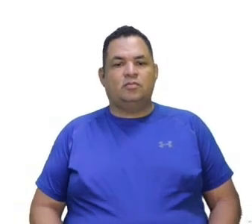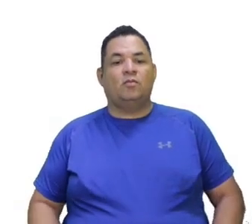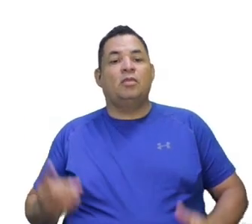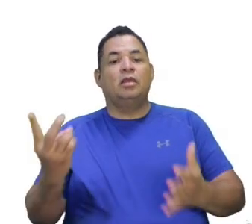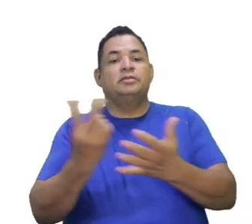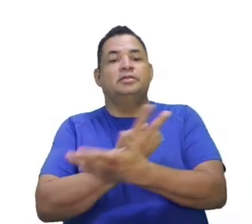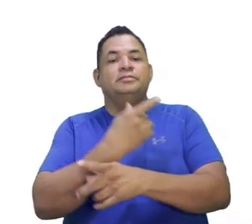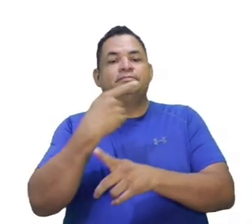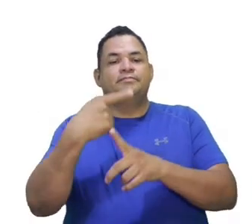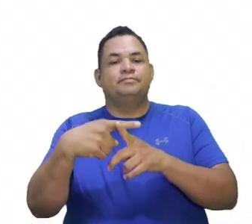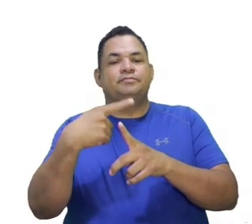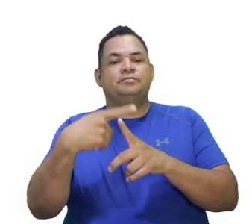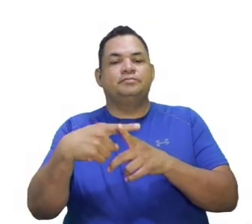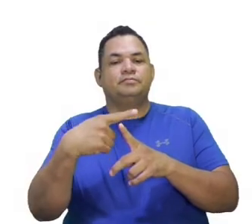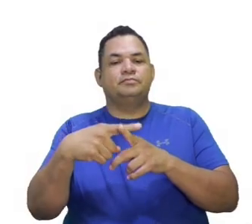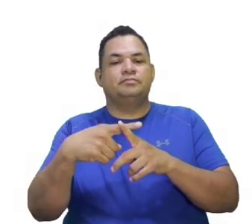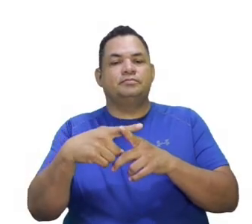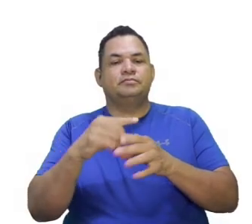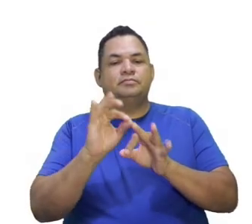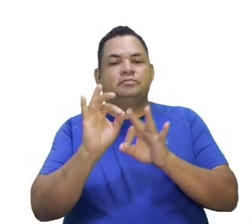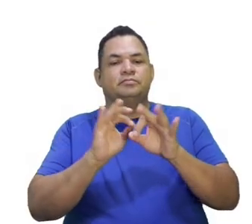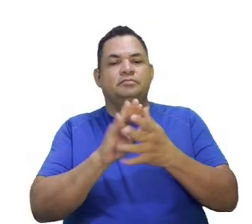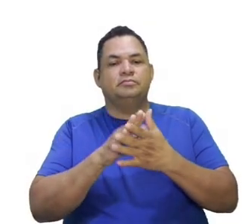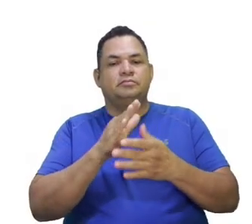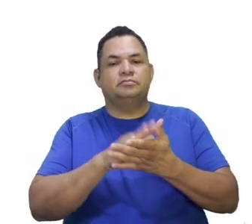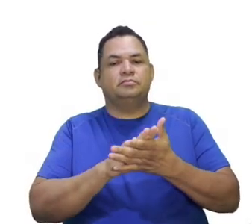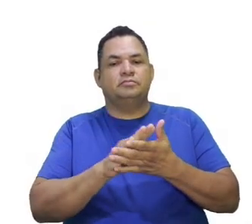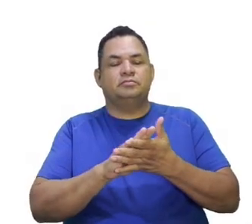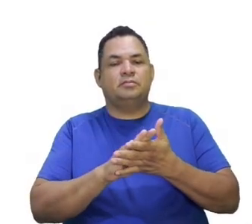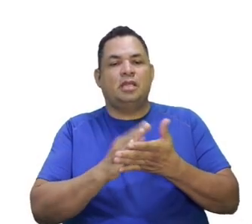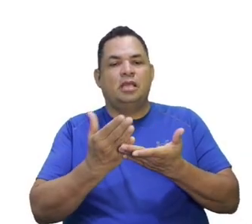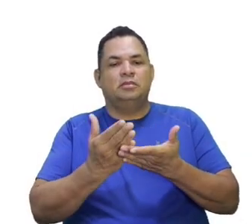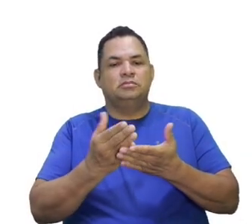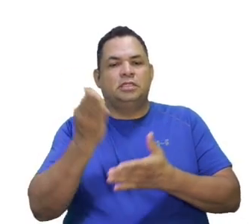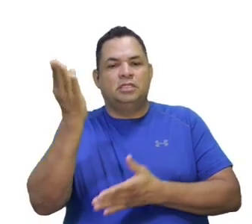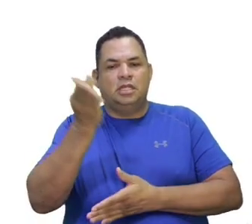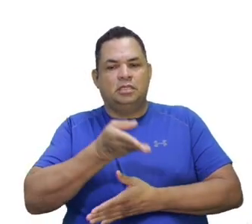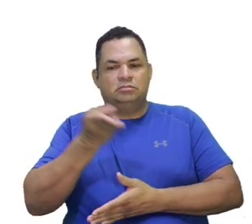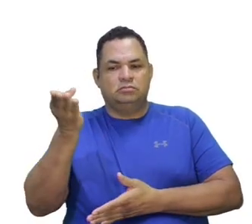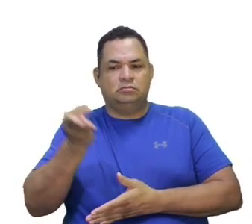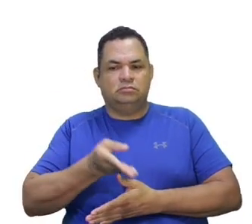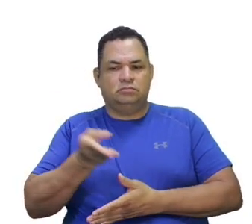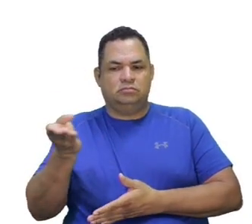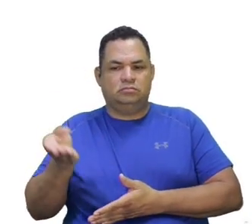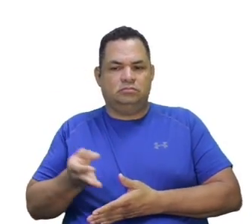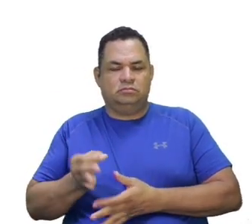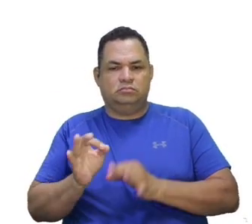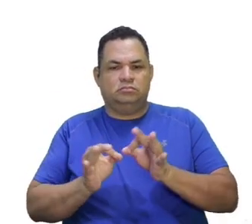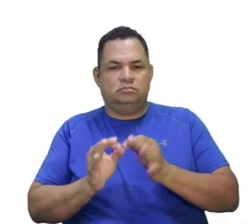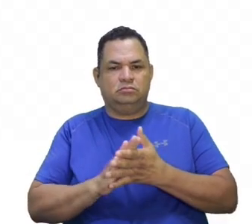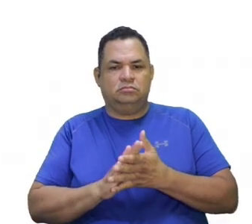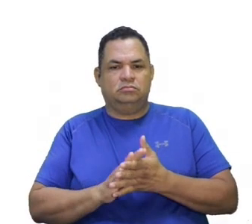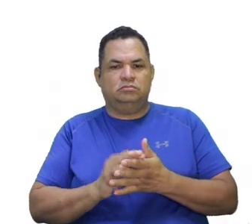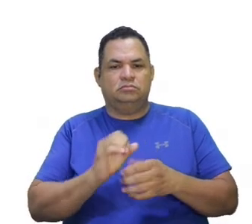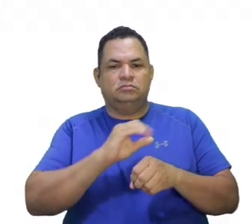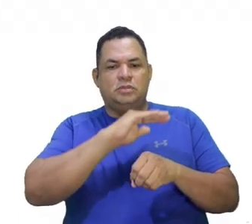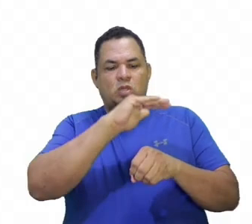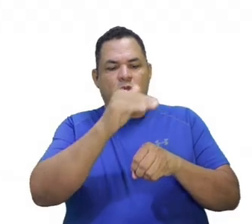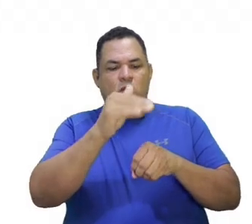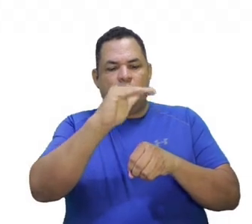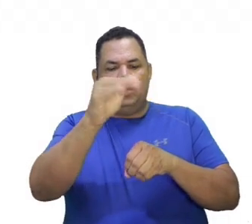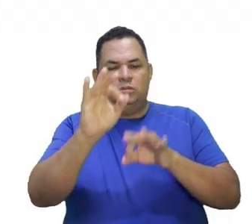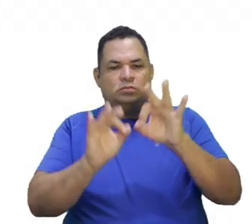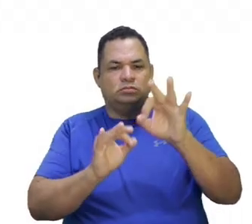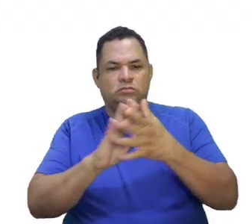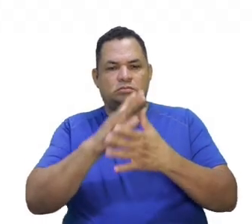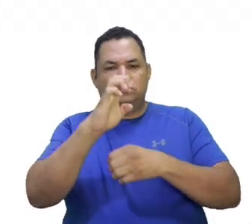galerinha, porque a distribuição eletrônica ela é na diagonal. Então, digamos que eu estou distribuindo uma